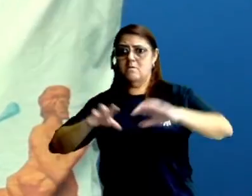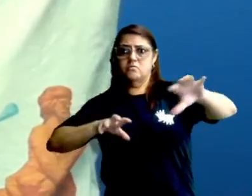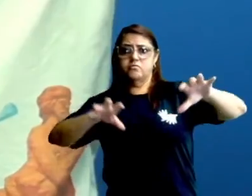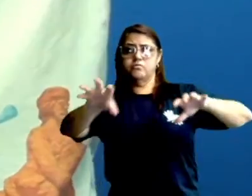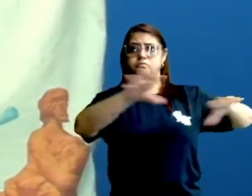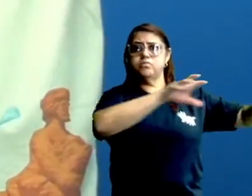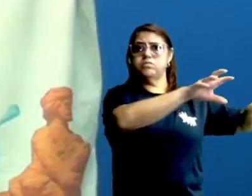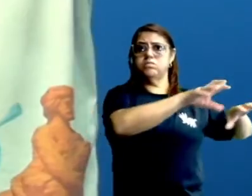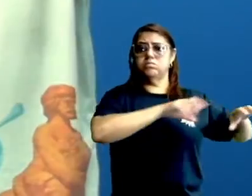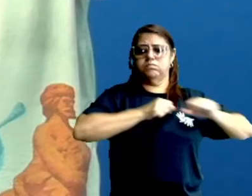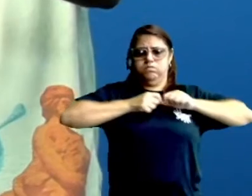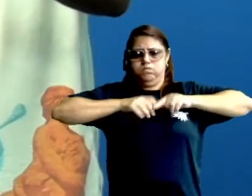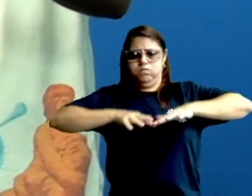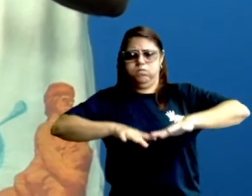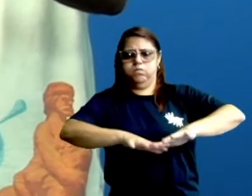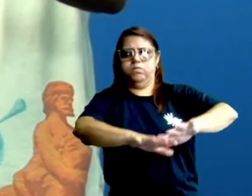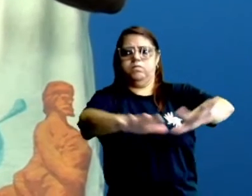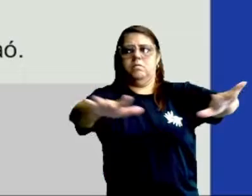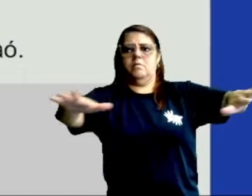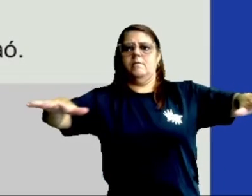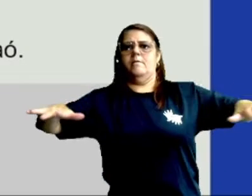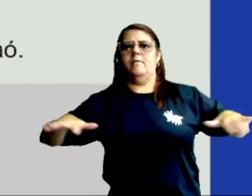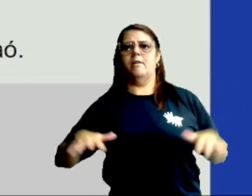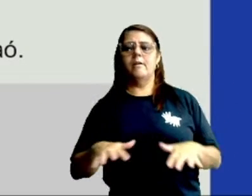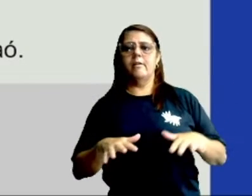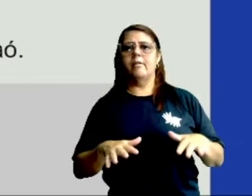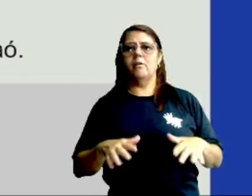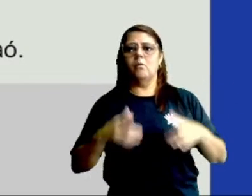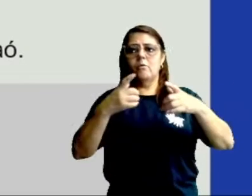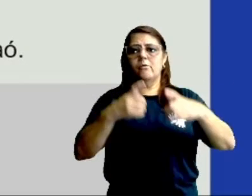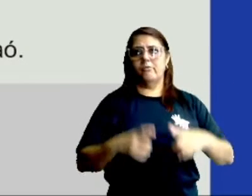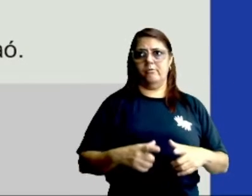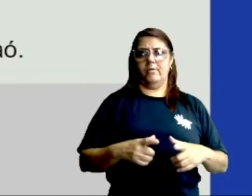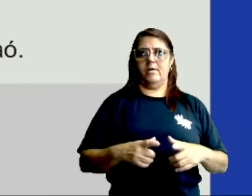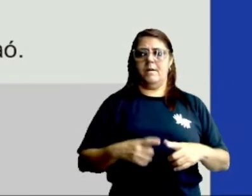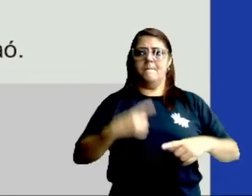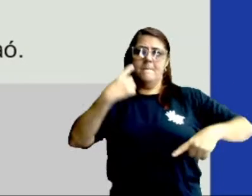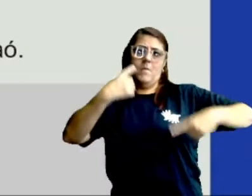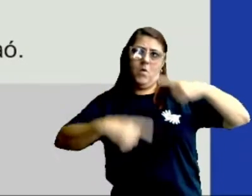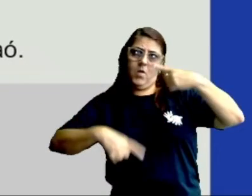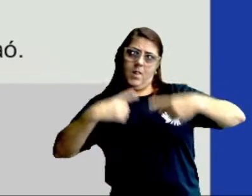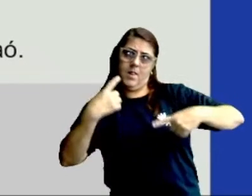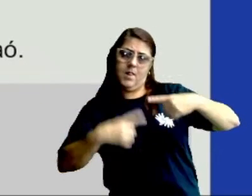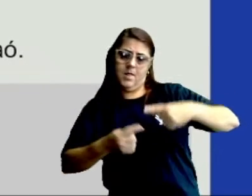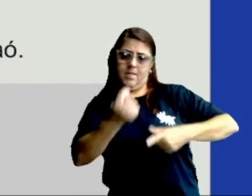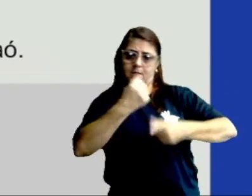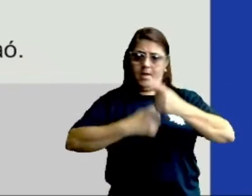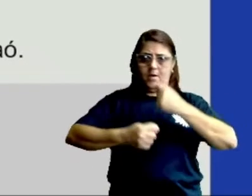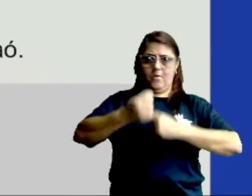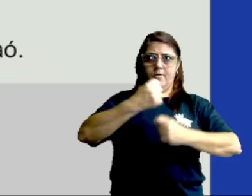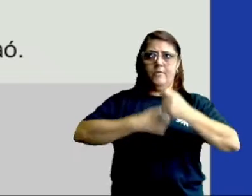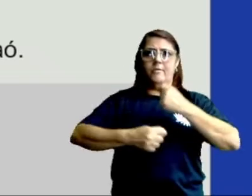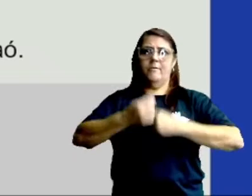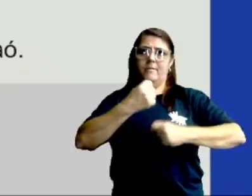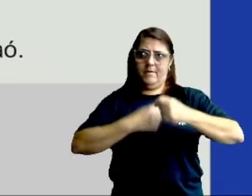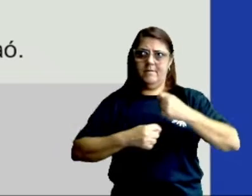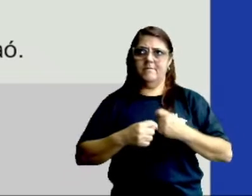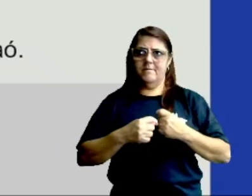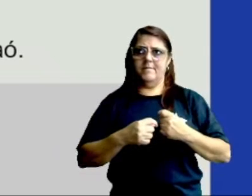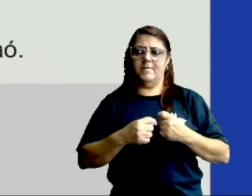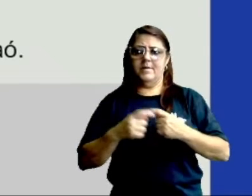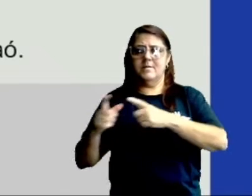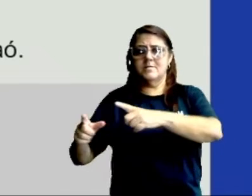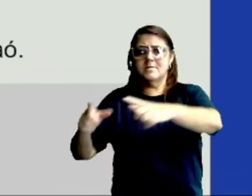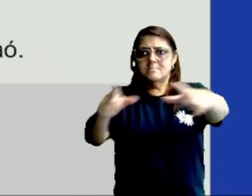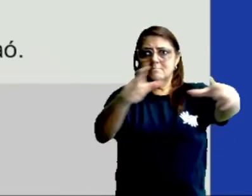começar a expandir o seu domínio territorial Então vai dominar politicamente economicamente essas